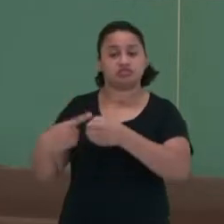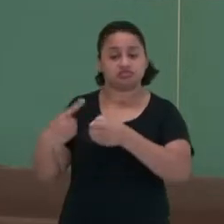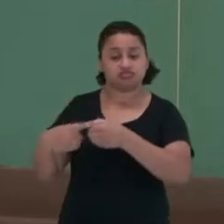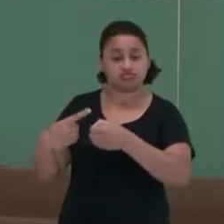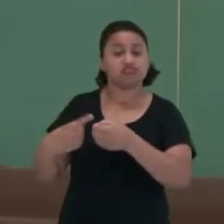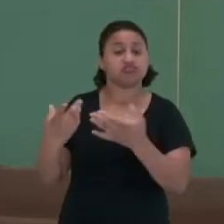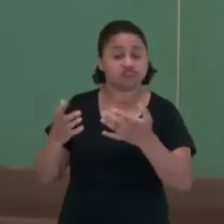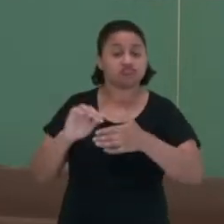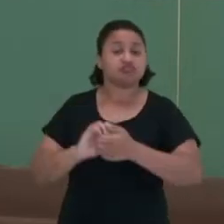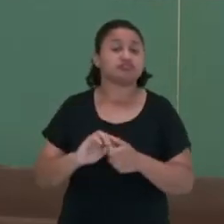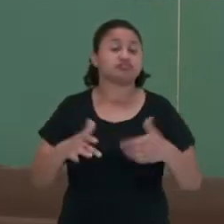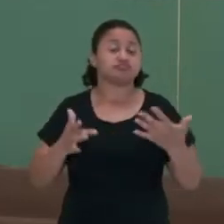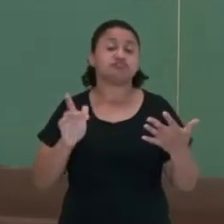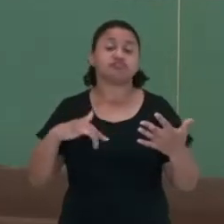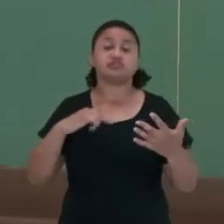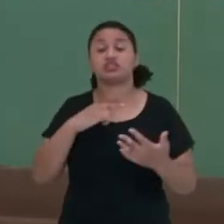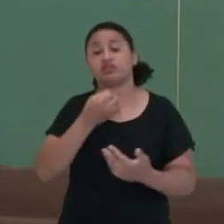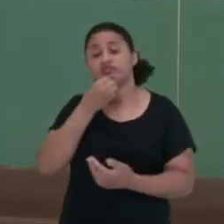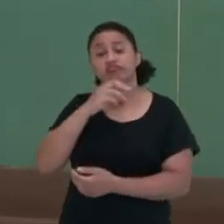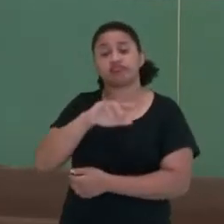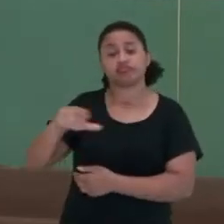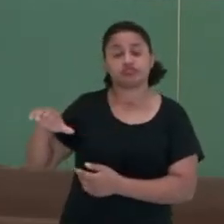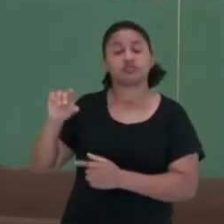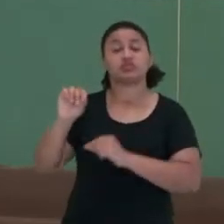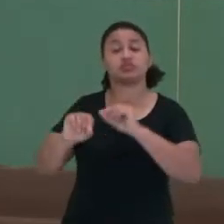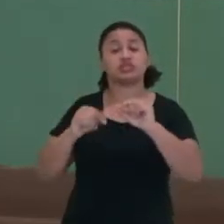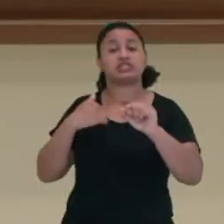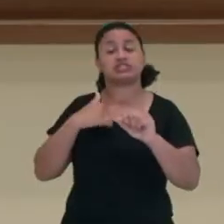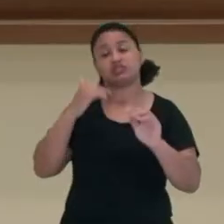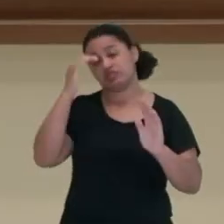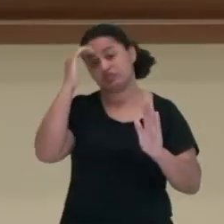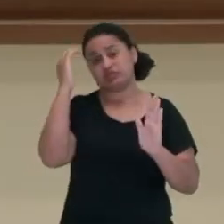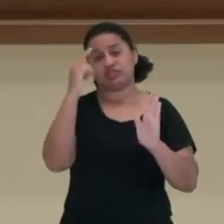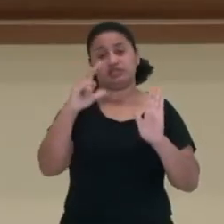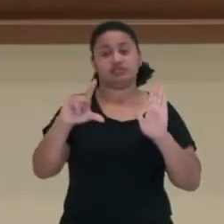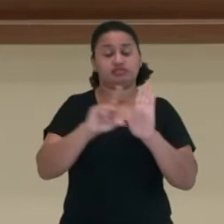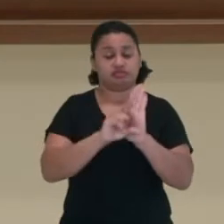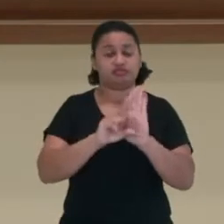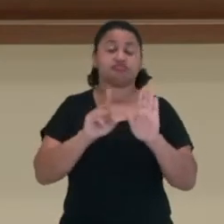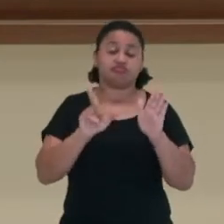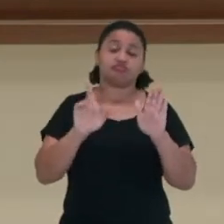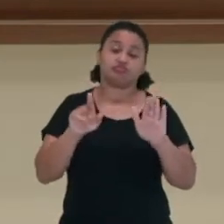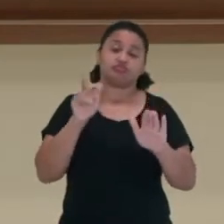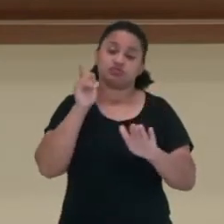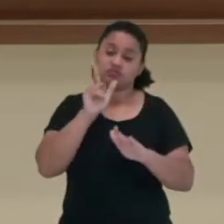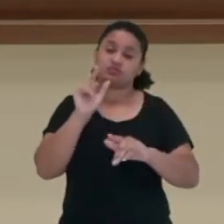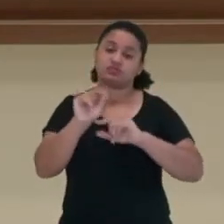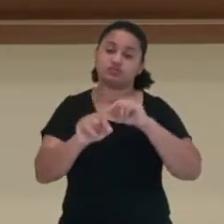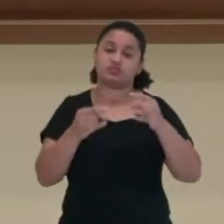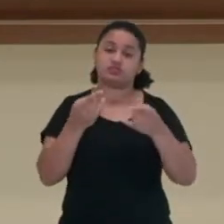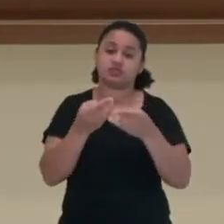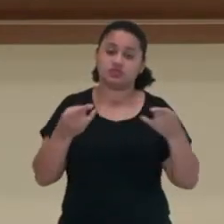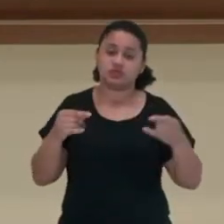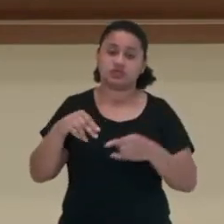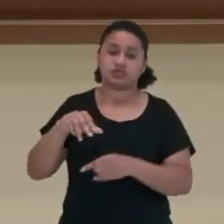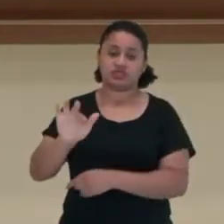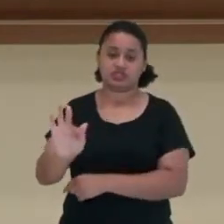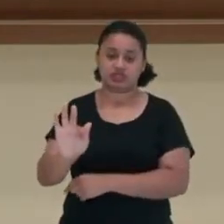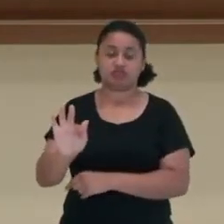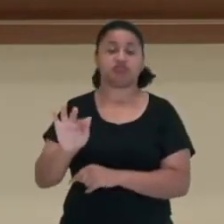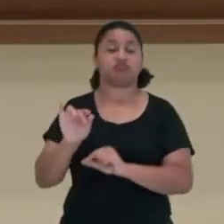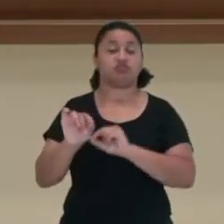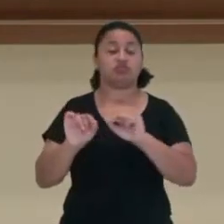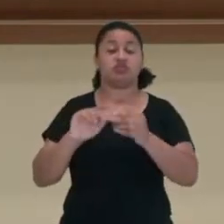tem grandes vantagens na formalização. Além dele fornecer notas fiscais, que